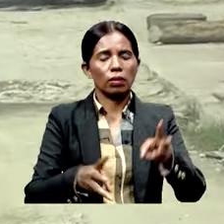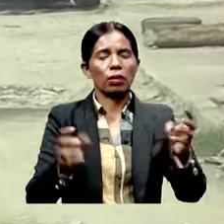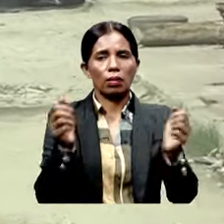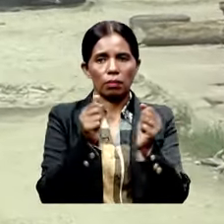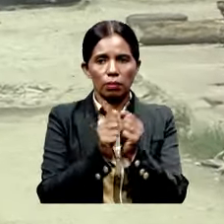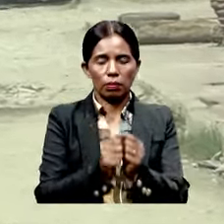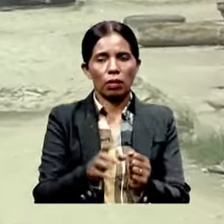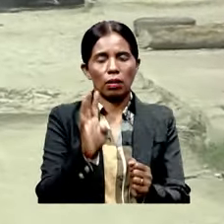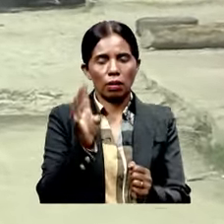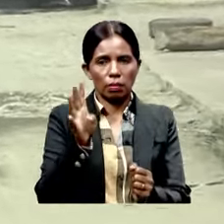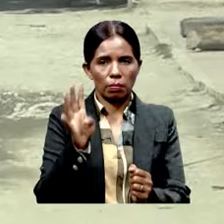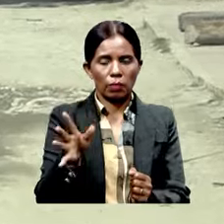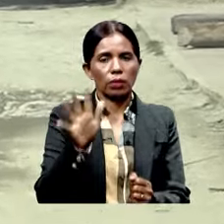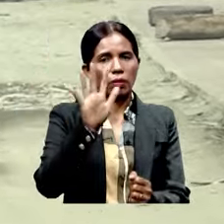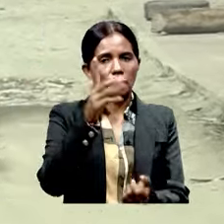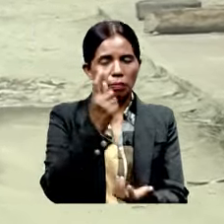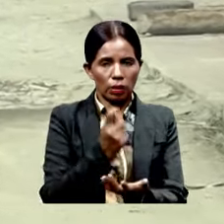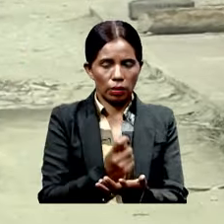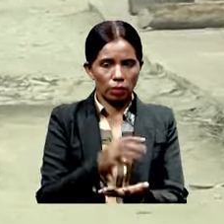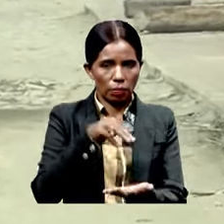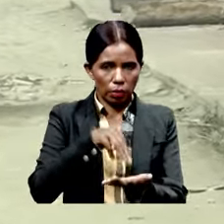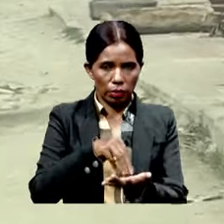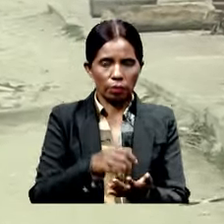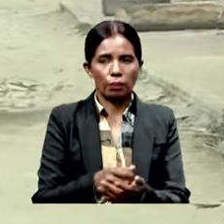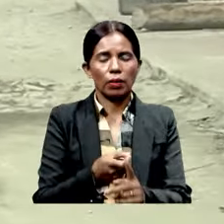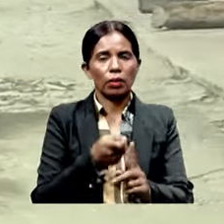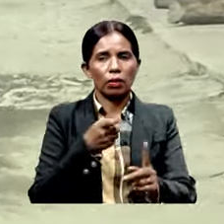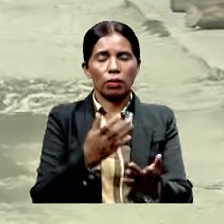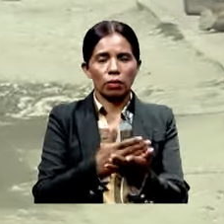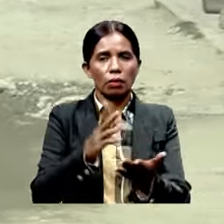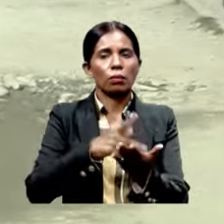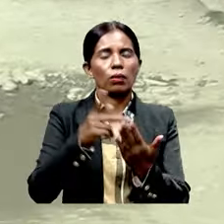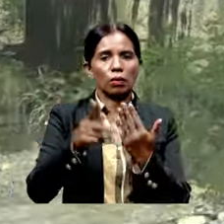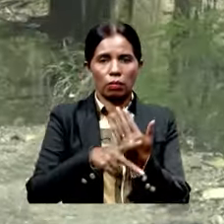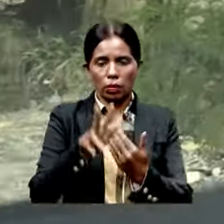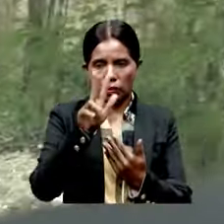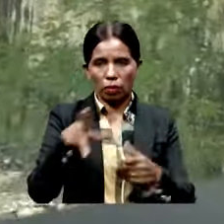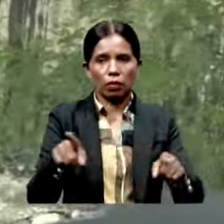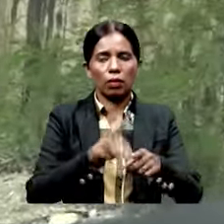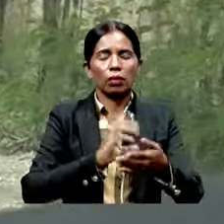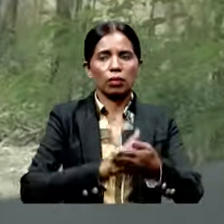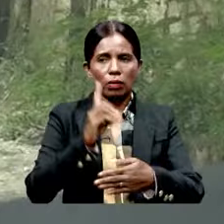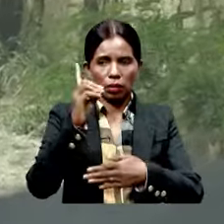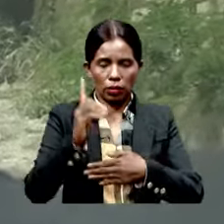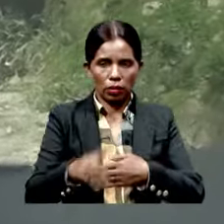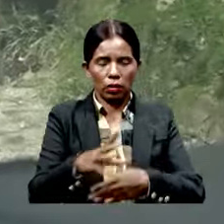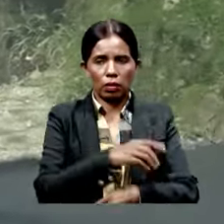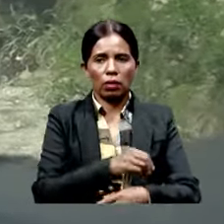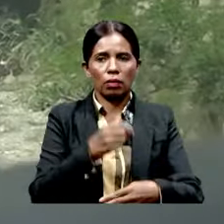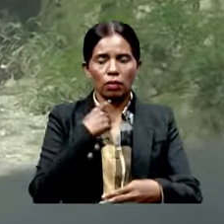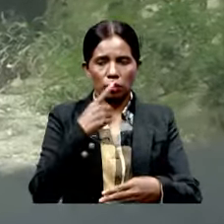hamutuk tokon hat nulo resin lima Husi total nei fahe ba programa tolu makanesan desenvolvimento